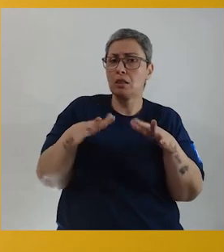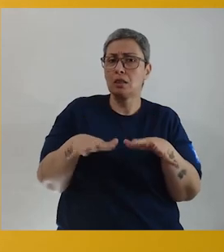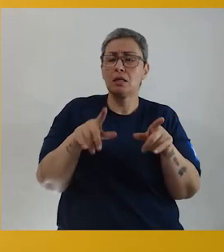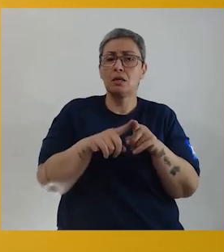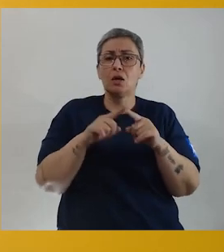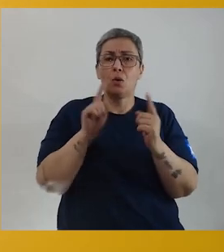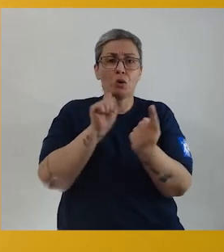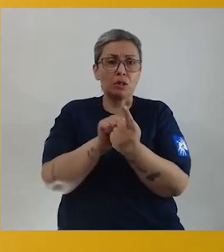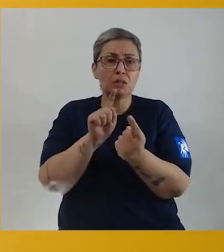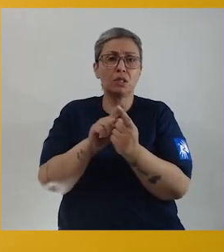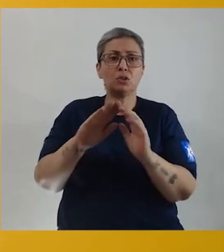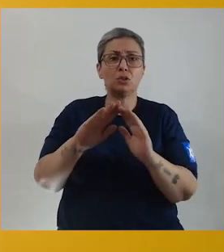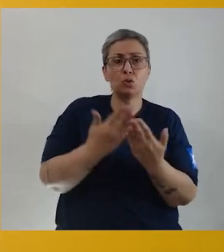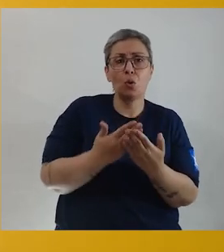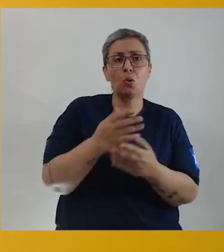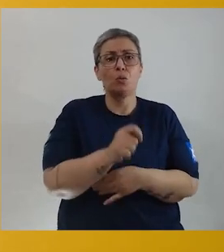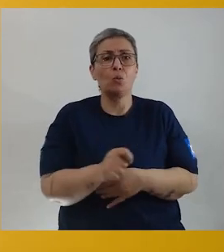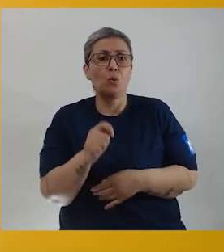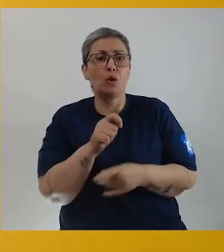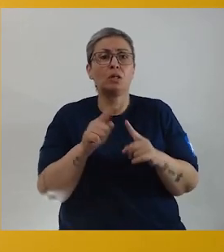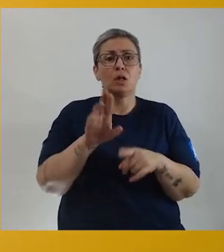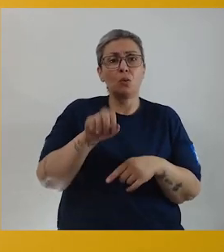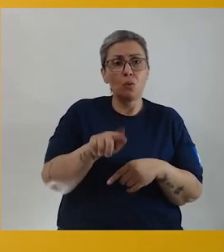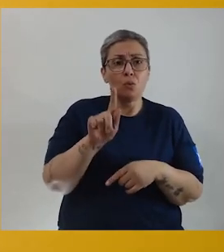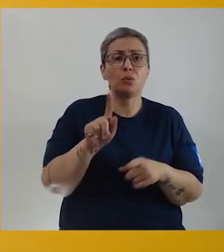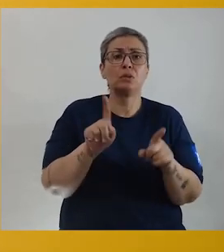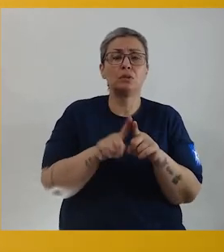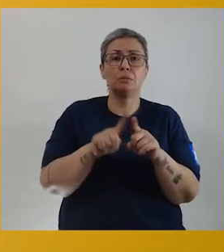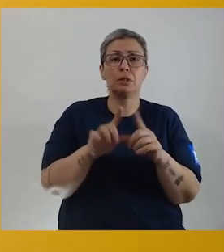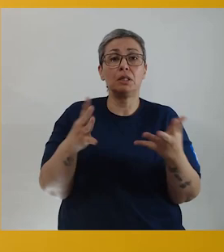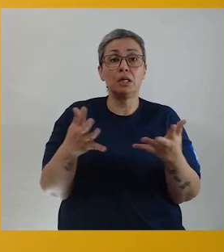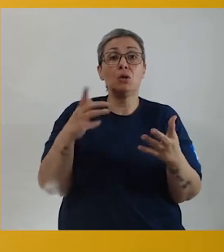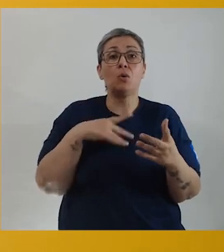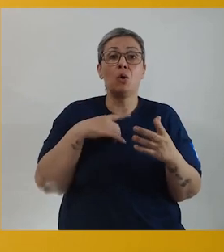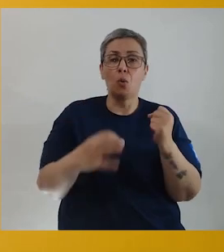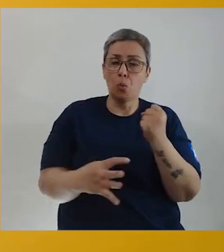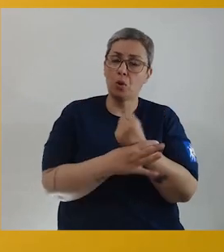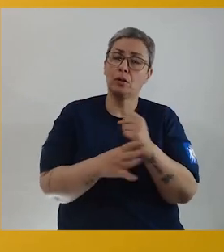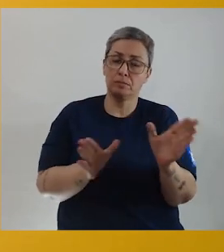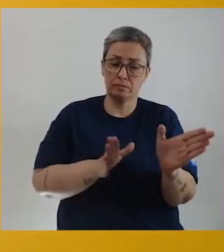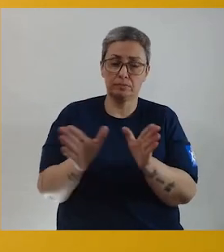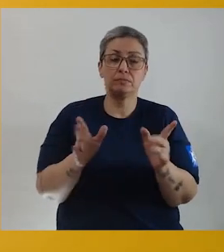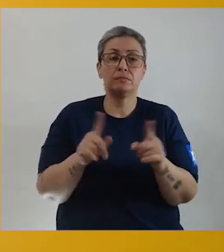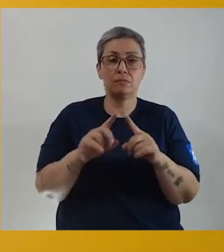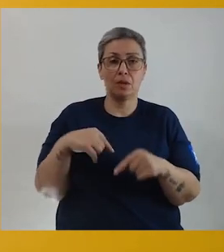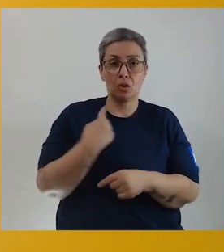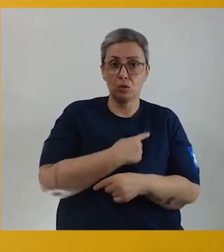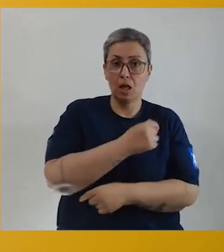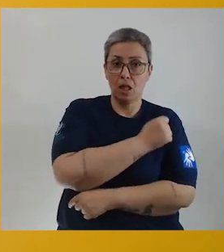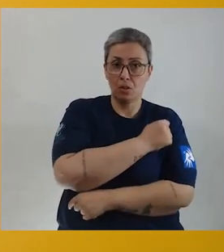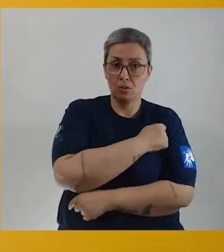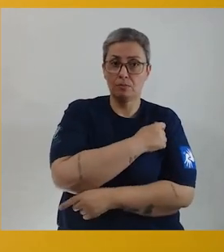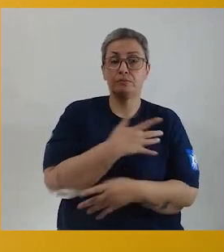inclusão, eles atendem escolas, associações e ONGs, e eles também garantiram essa acessibilidade aos